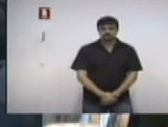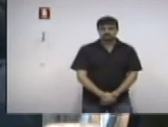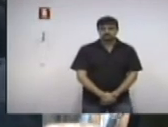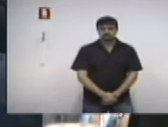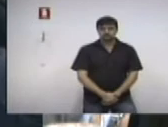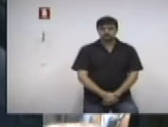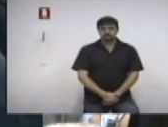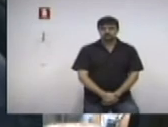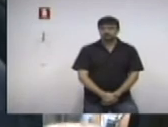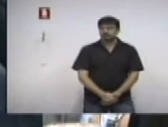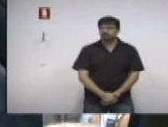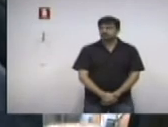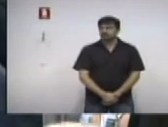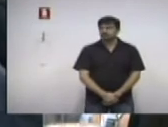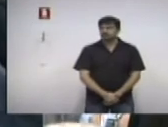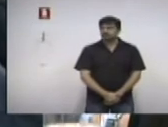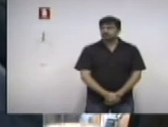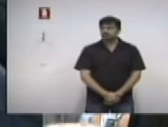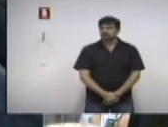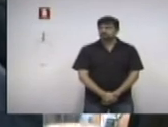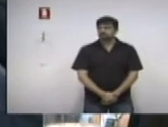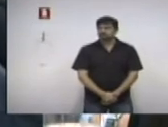E aí